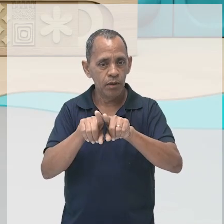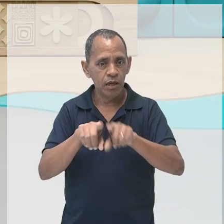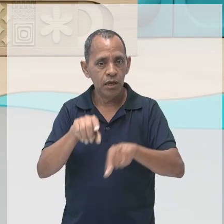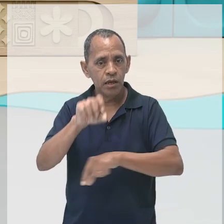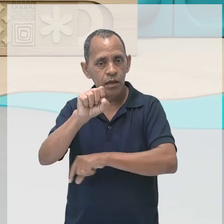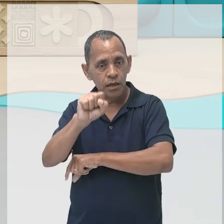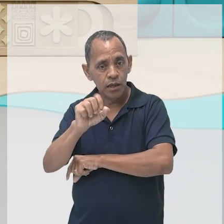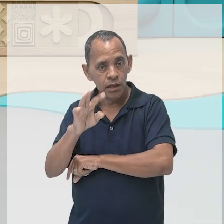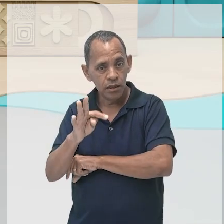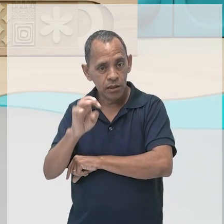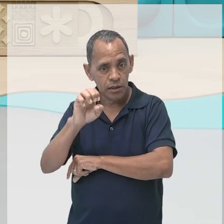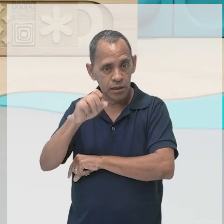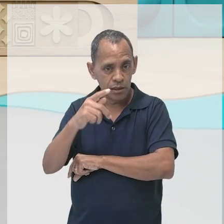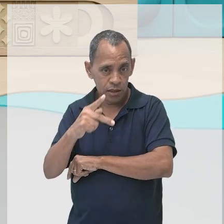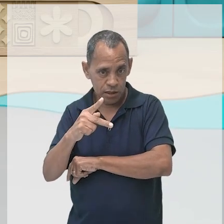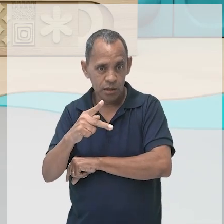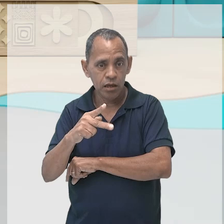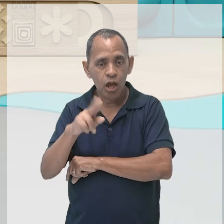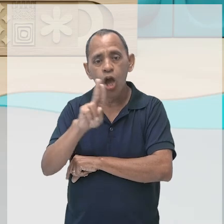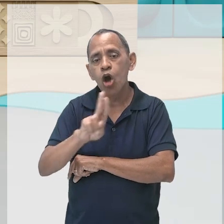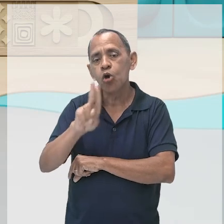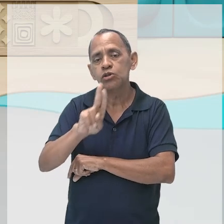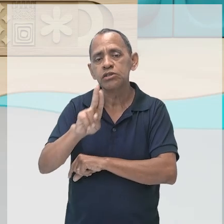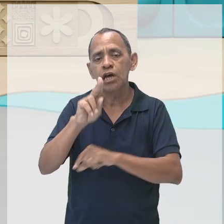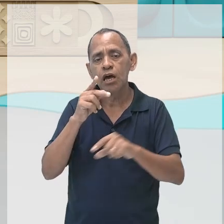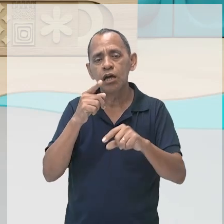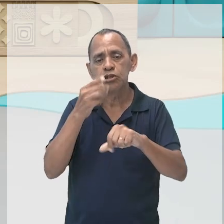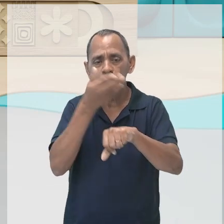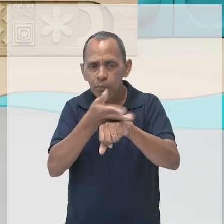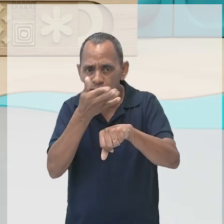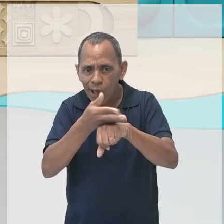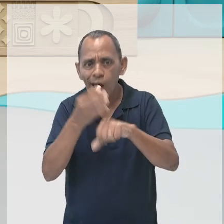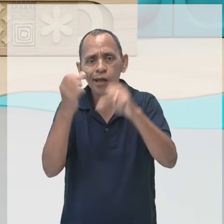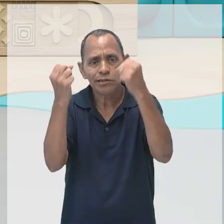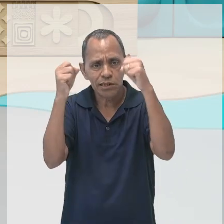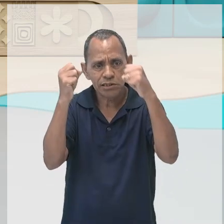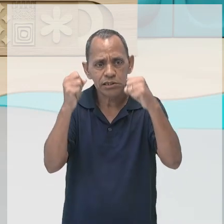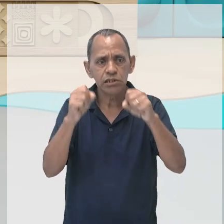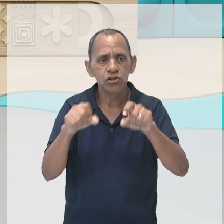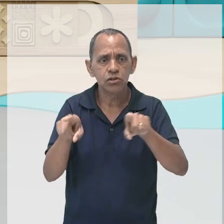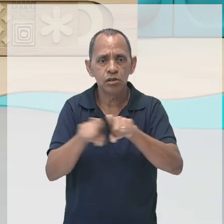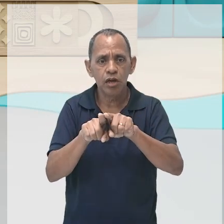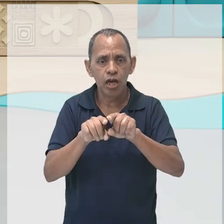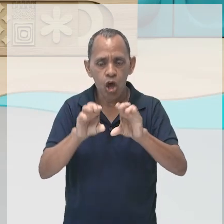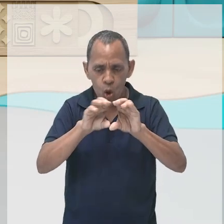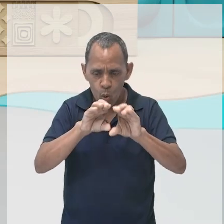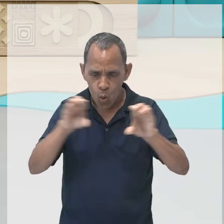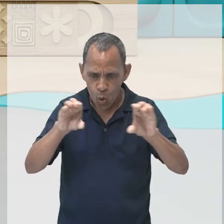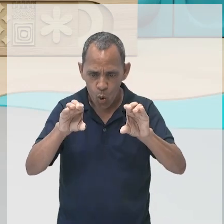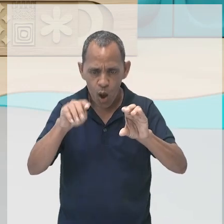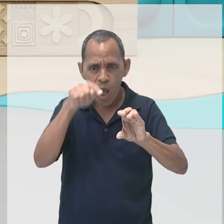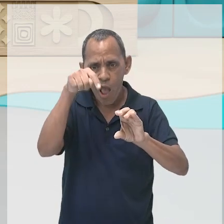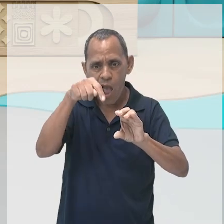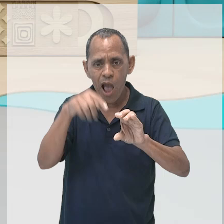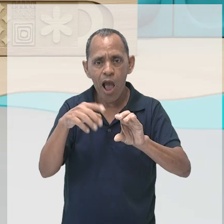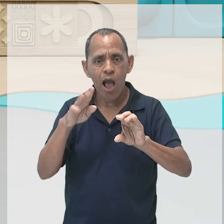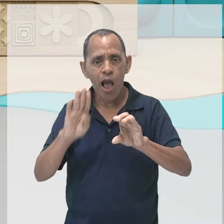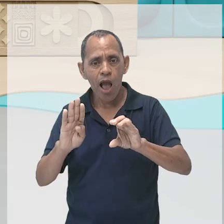para vocês? Os steps, eles são justamente esses blocos aqui que vocês estão observando aqui na